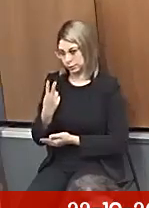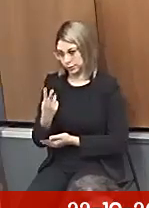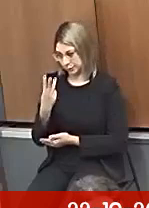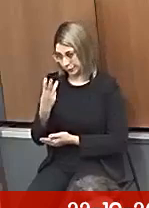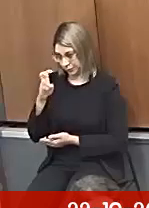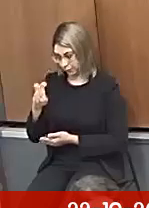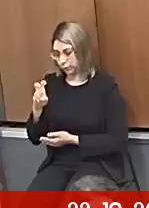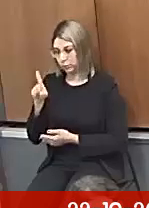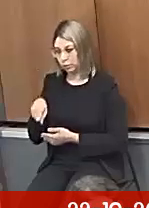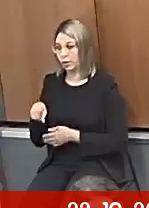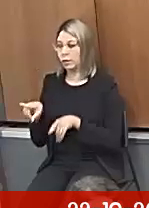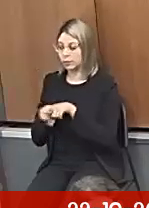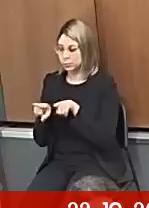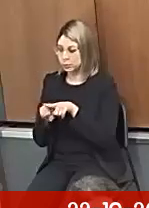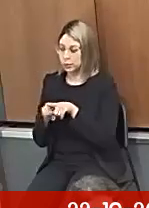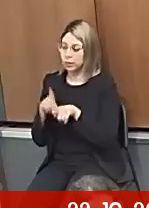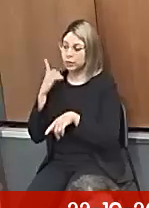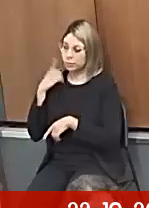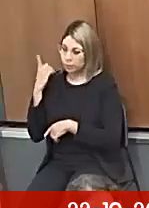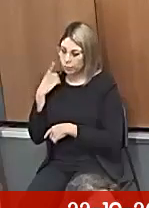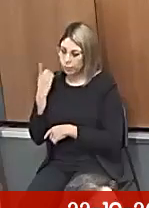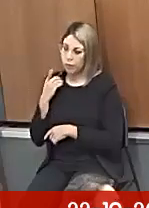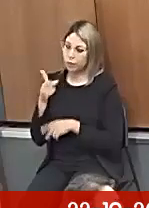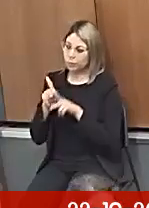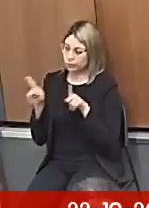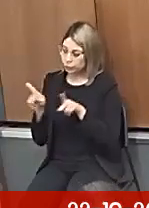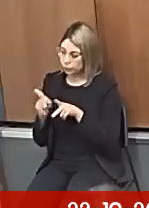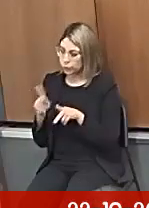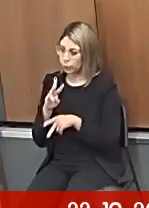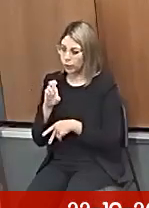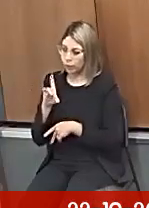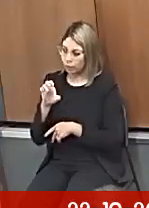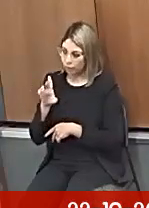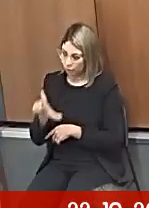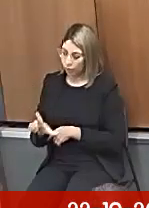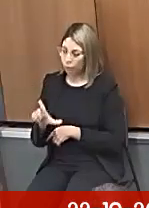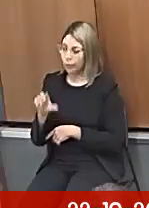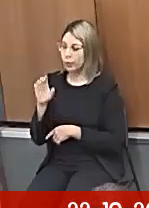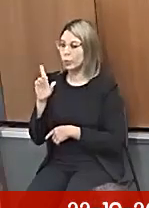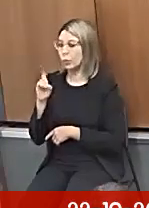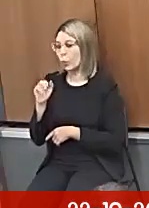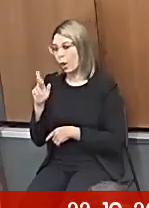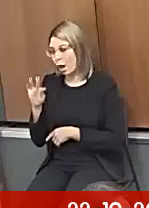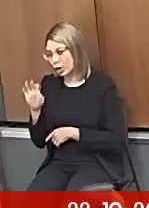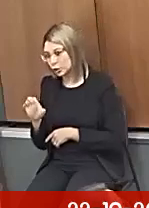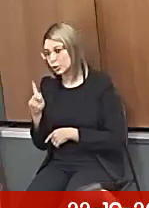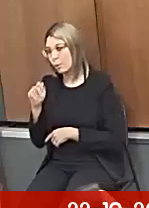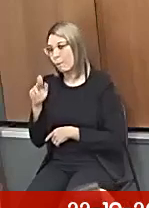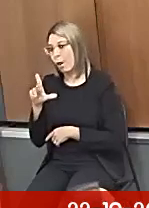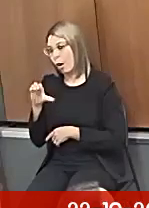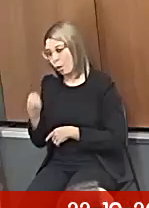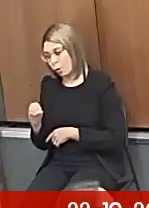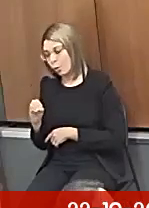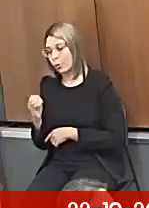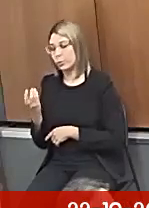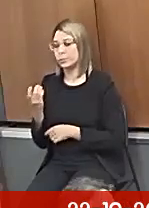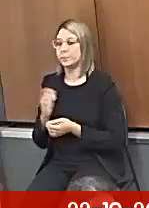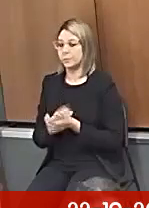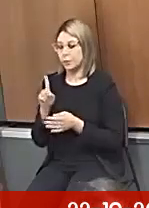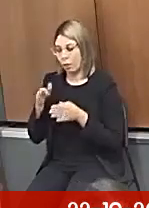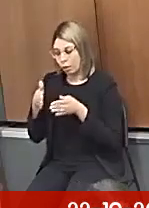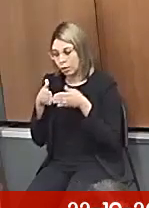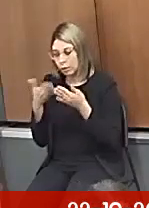comissão. Deputado Zé Guilherme, deputado professor Wendel, deputado professor Cleide Duarte Bechi, deputado Paulo, doutor Paulo, ok? Então,